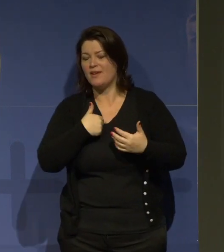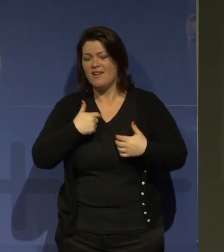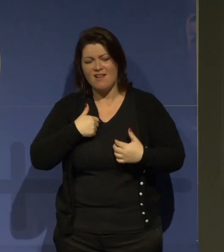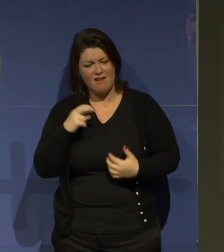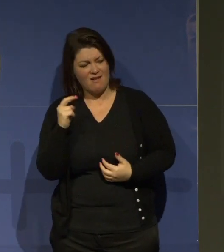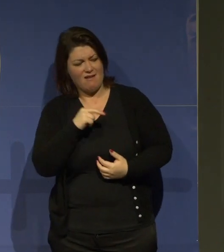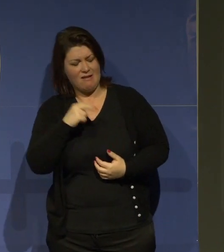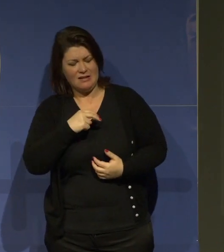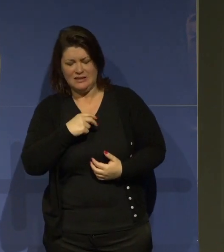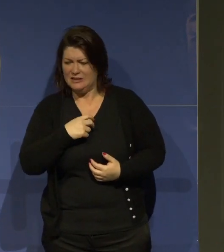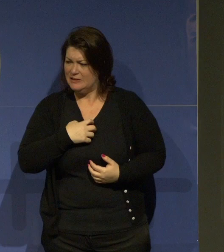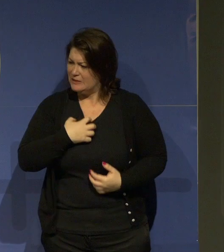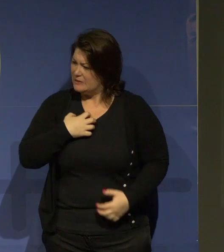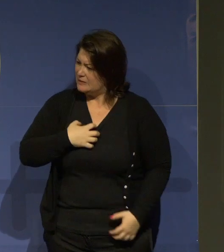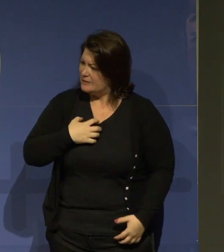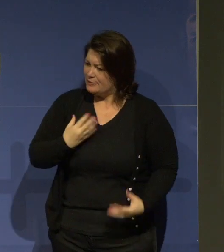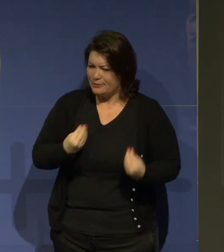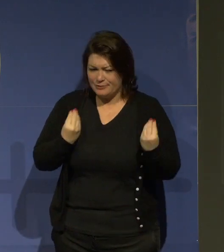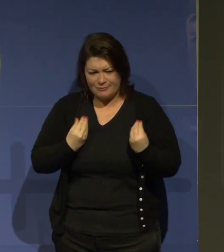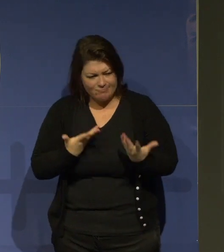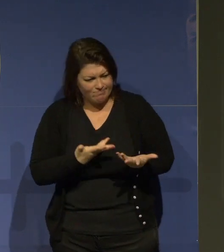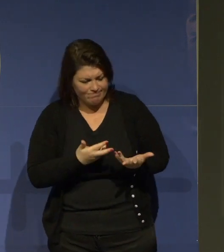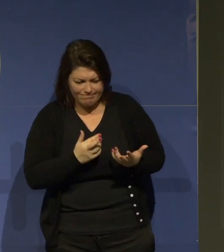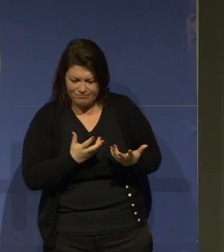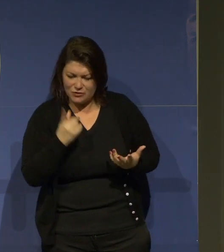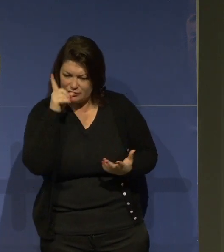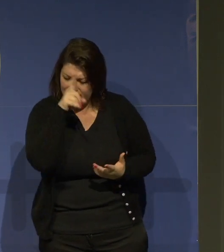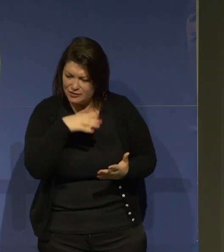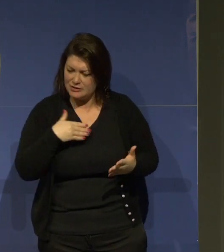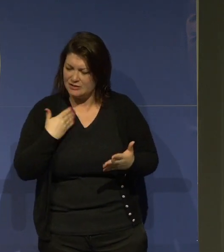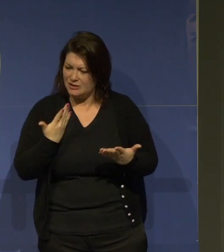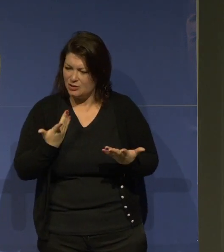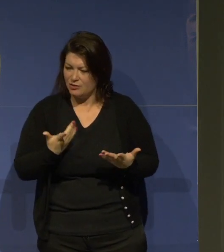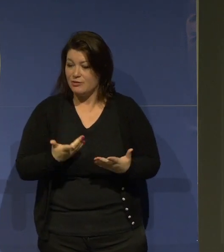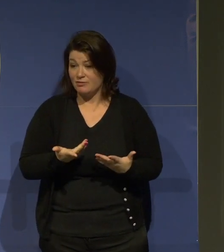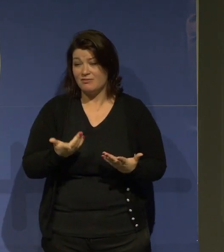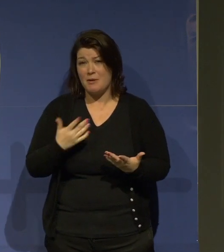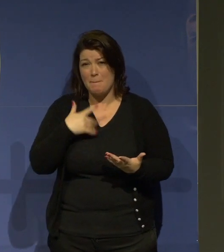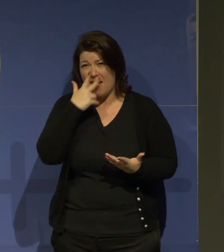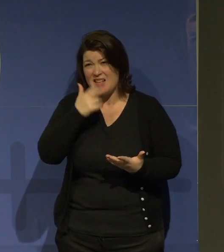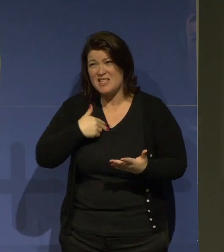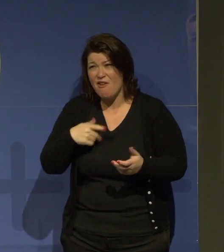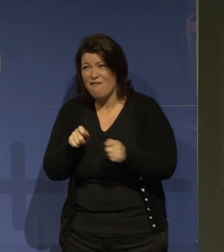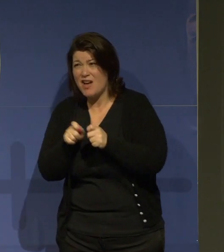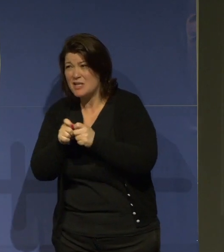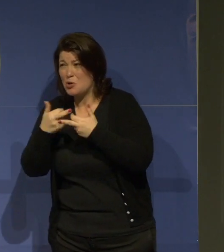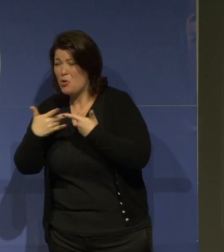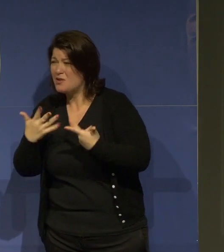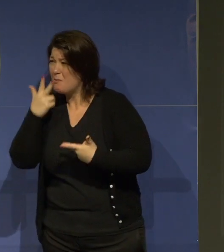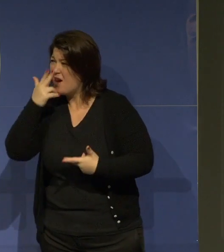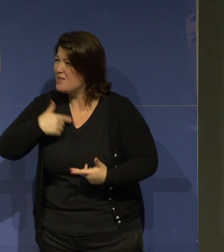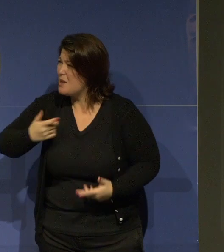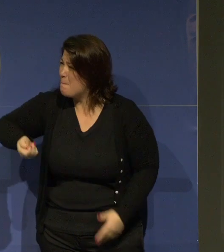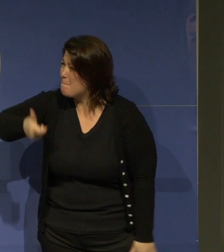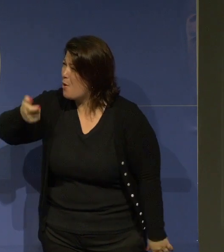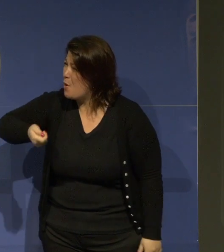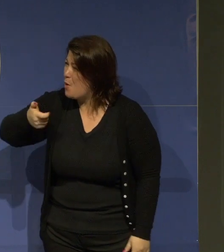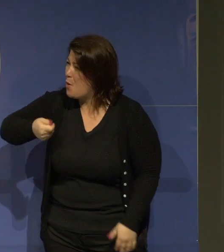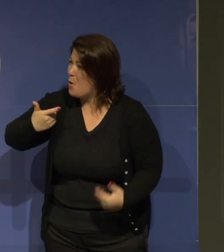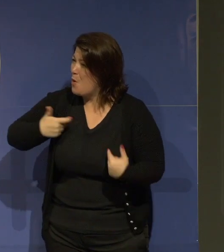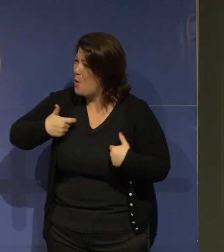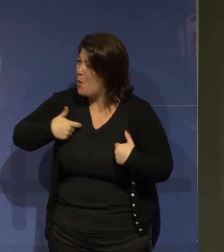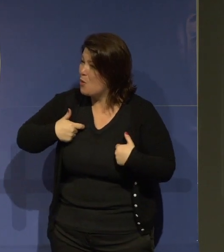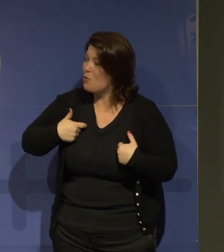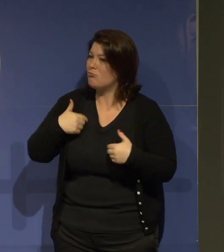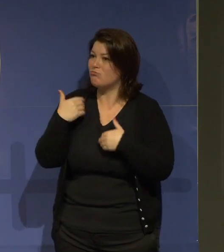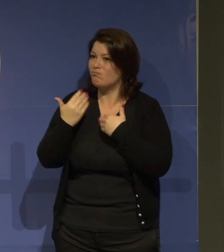o meu inconformismo. Tudo que eu estava fazendo, eu falava, é pouco para o que eu posso retornar. E aí